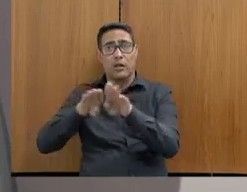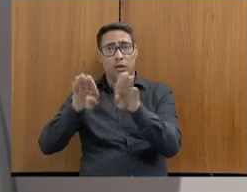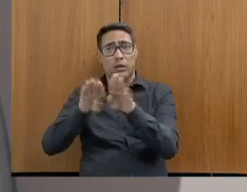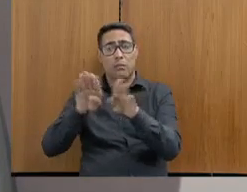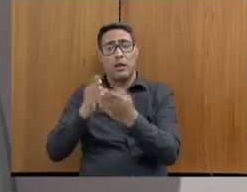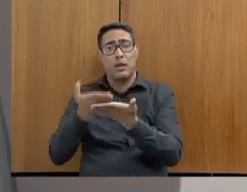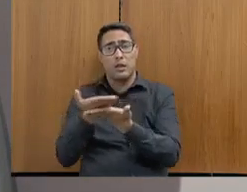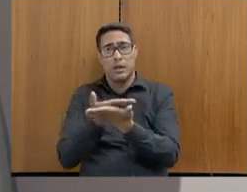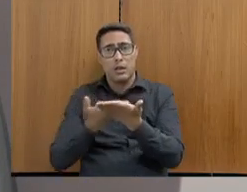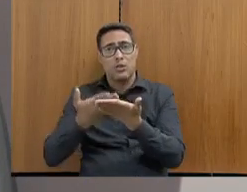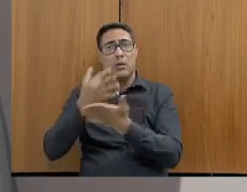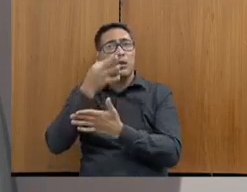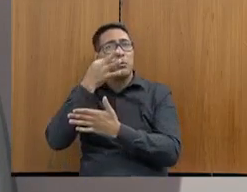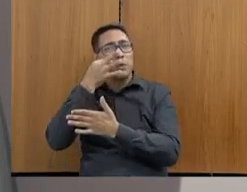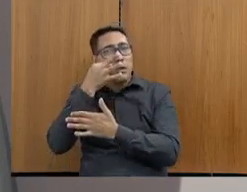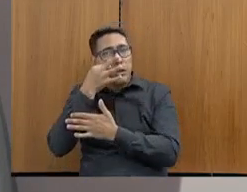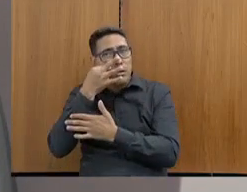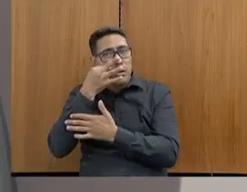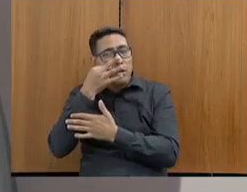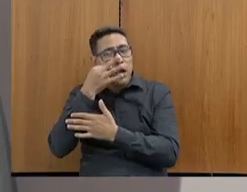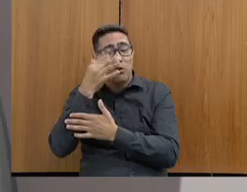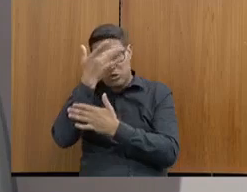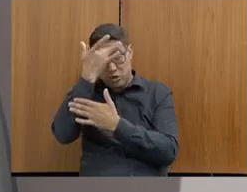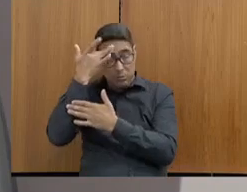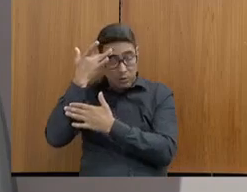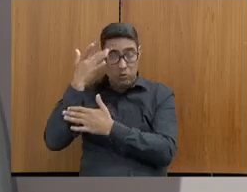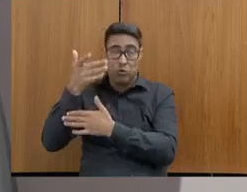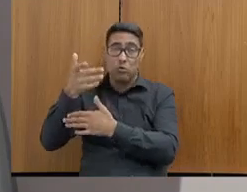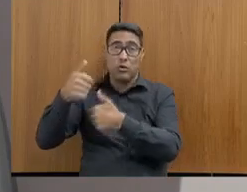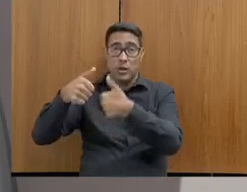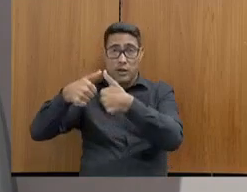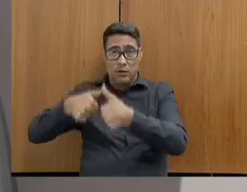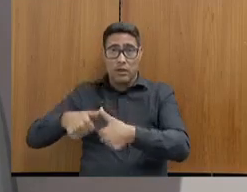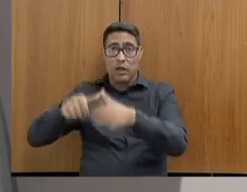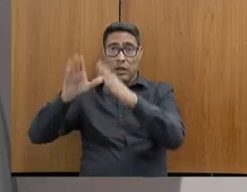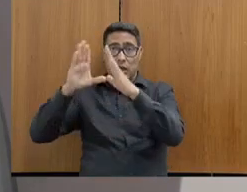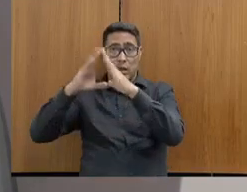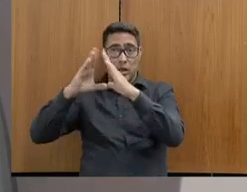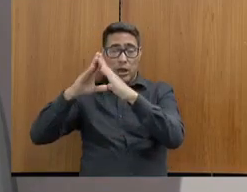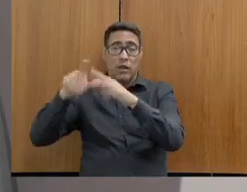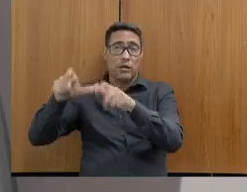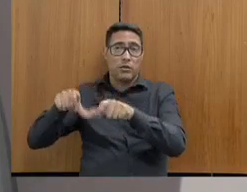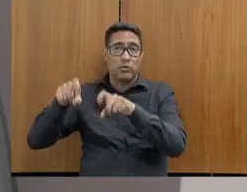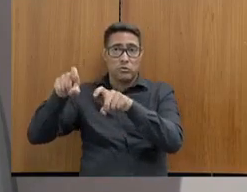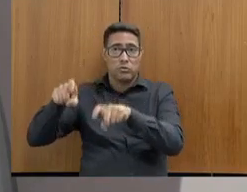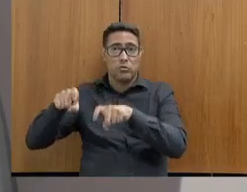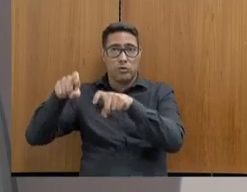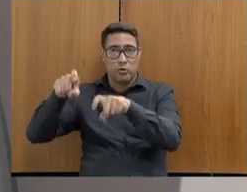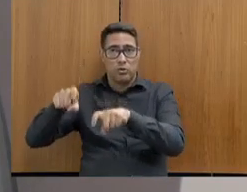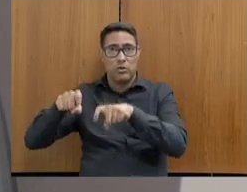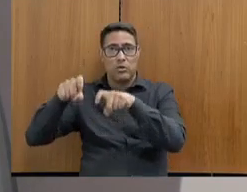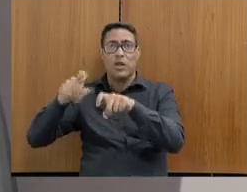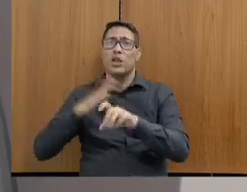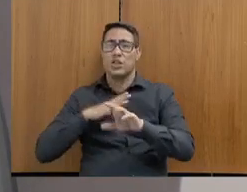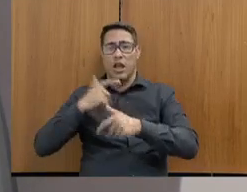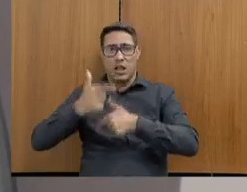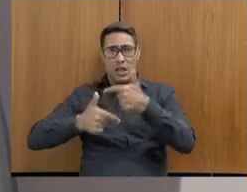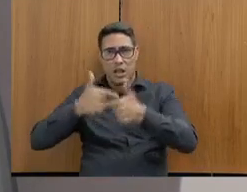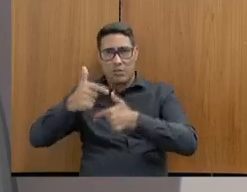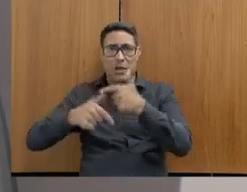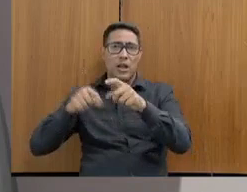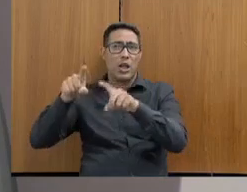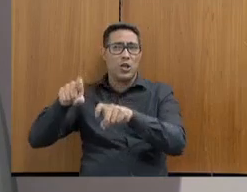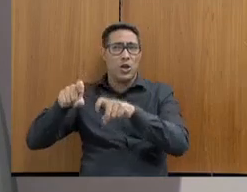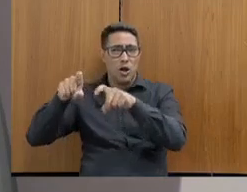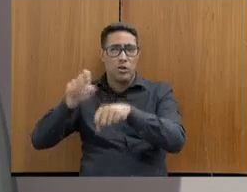para os nossos servidores no interior do Estado é eu por ter já trabalhado no interior do Estado com